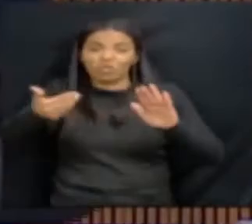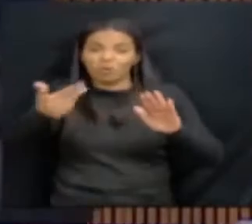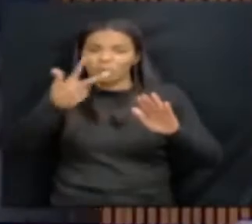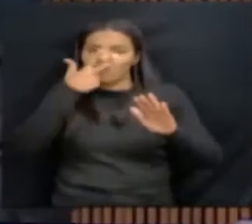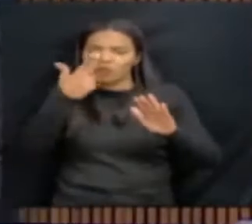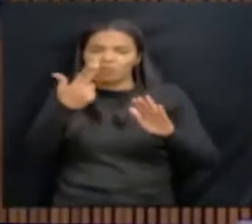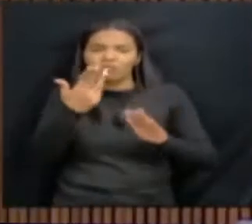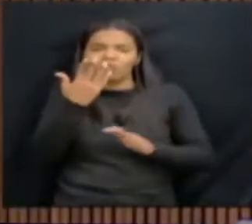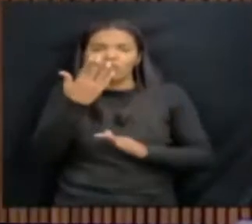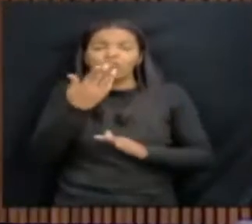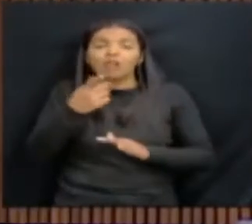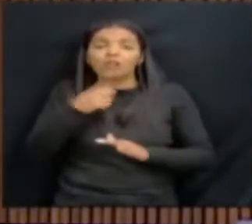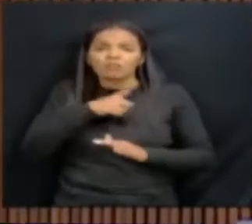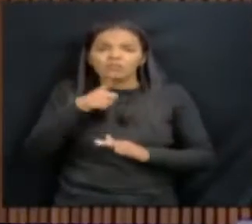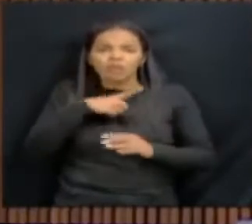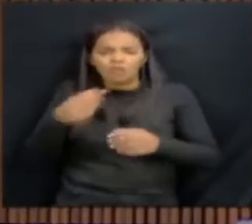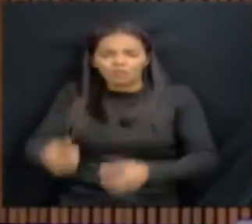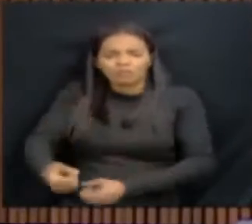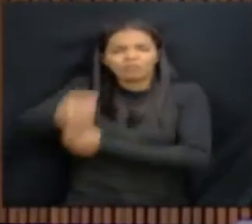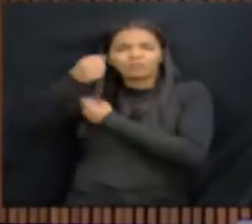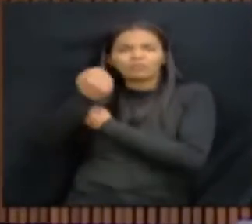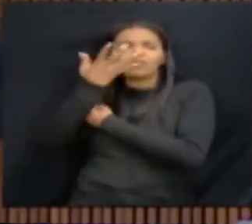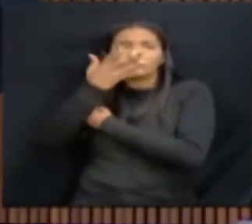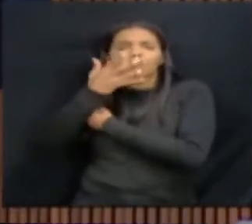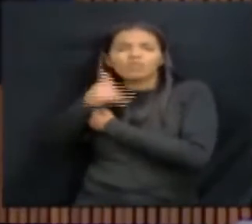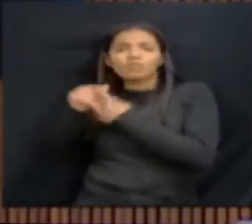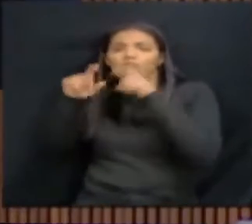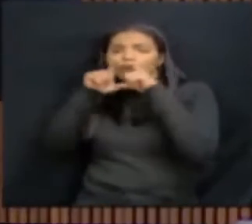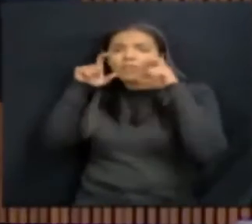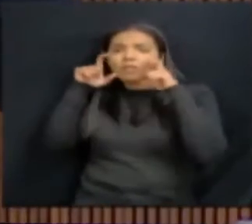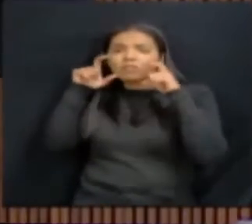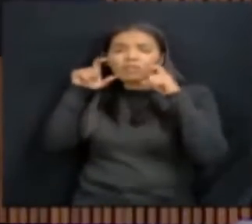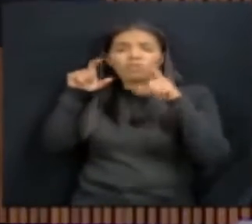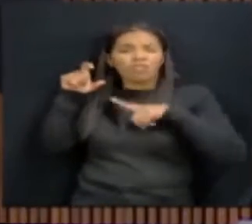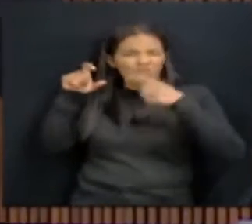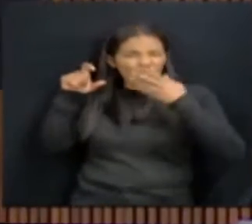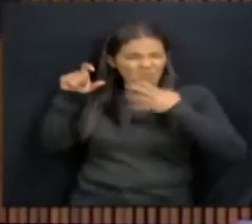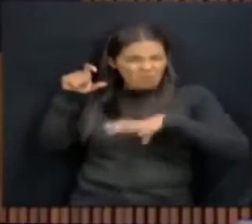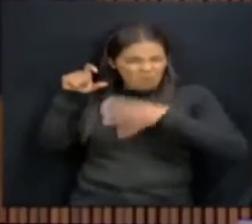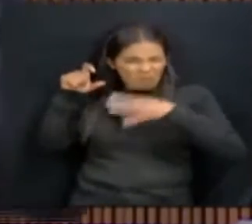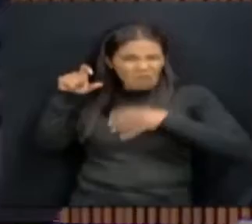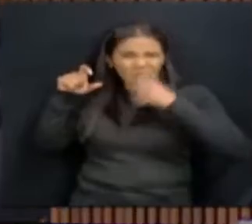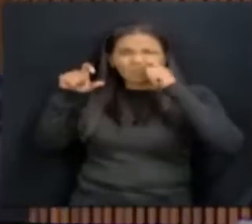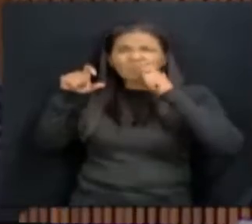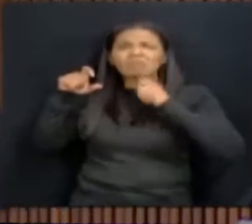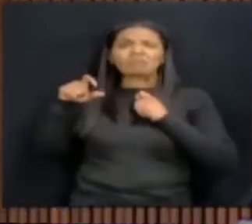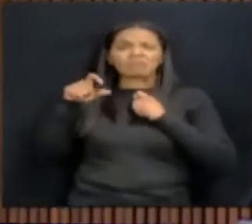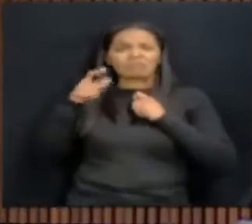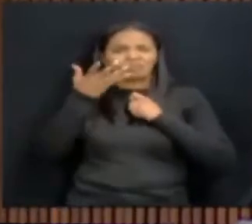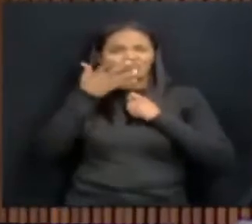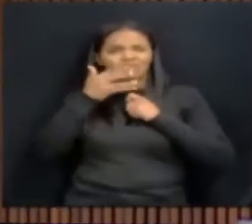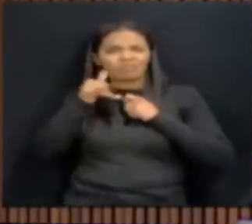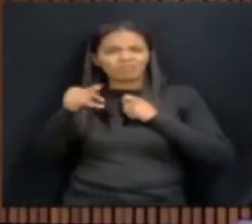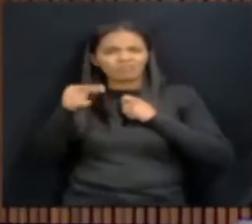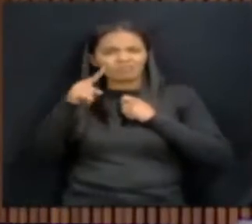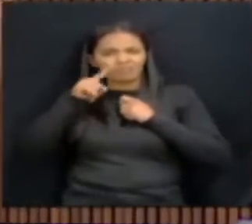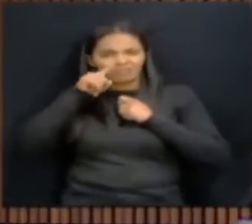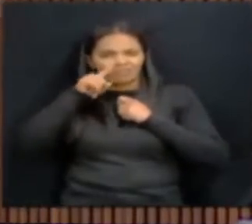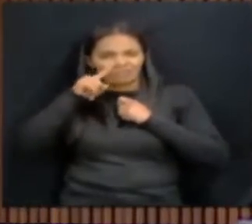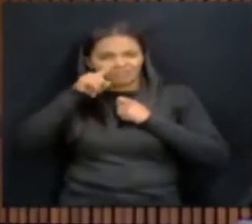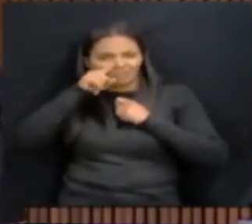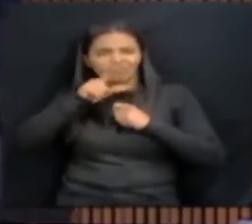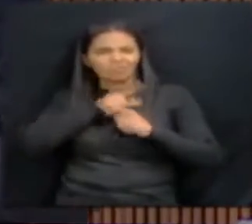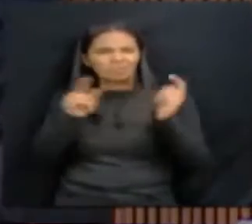criança semana passada, numa aglomeração. É sim um ato irresponsável, e cabe ser feito